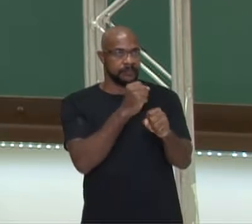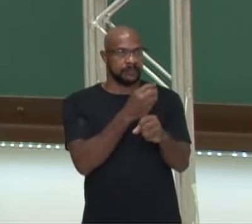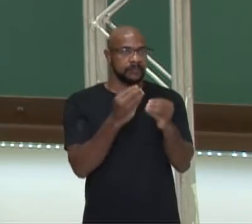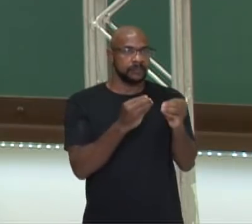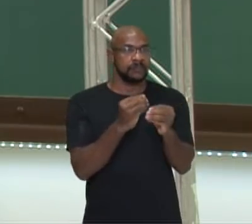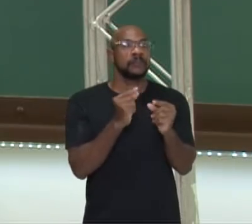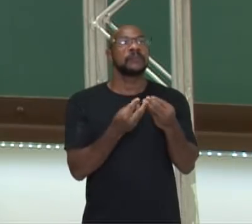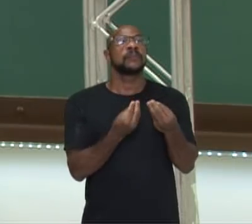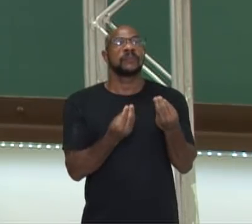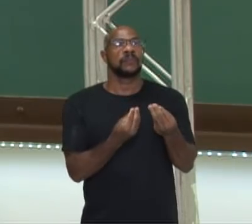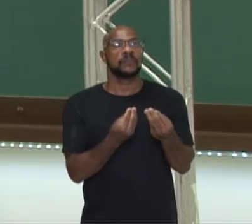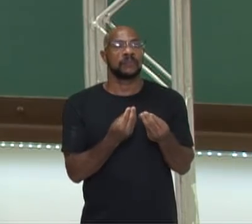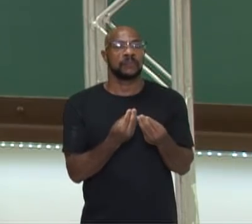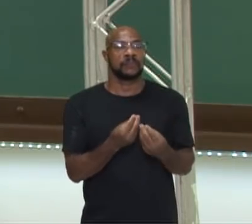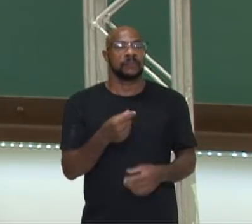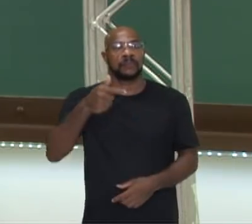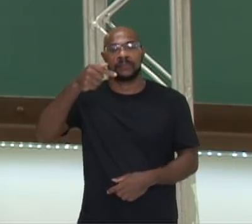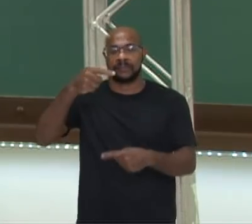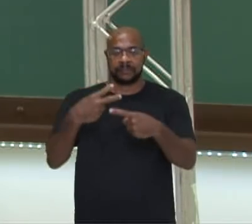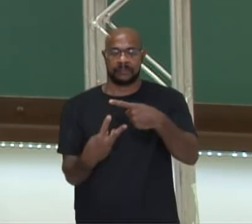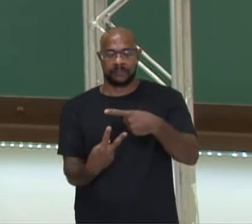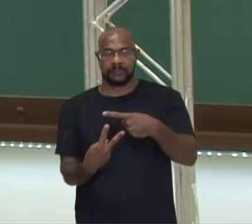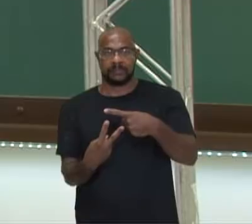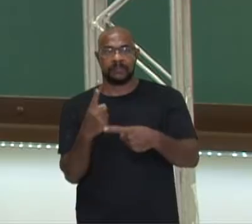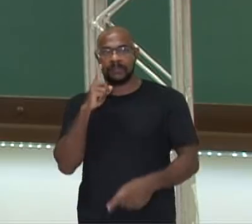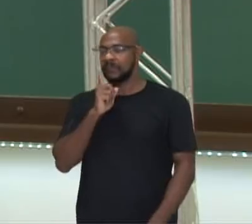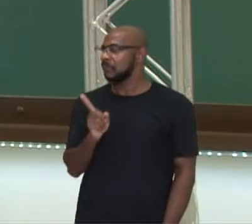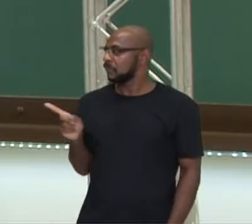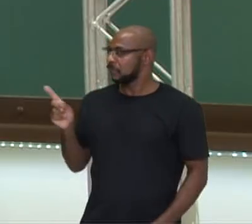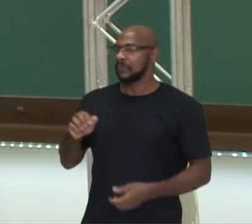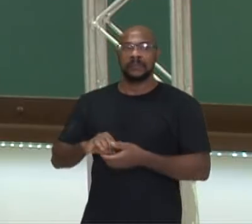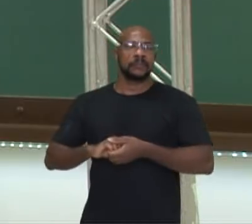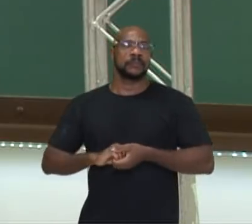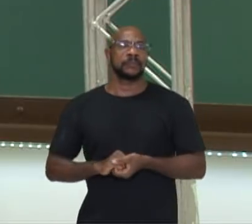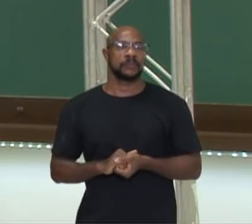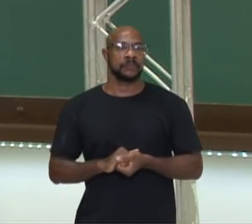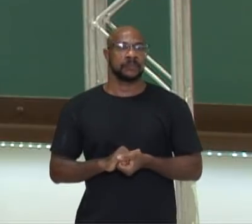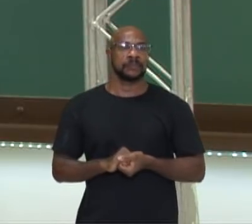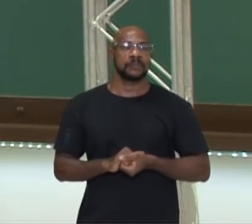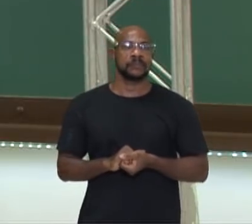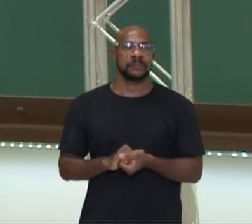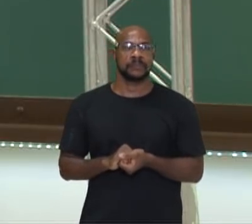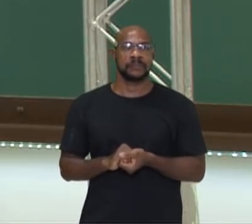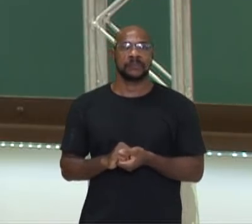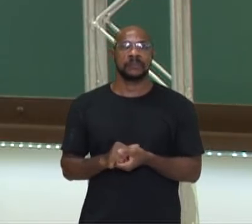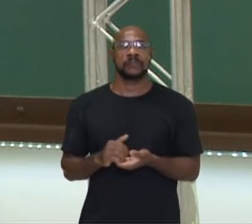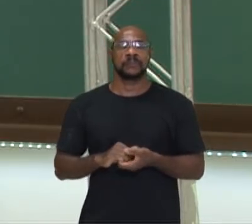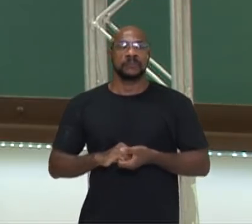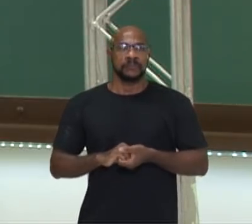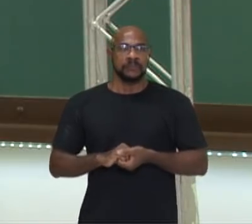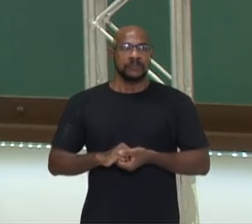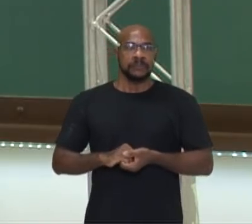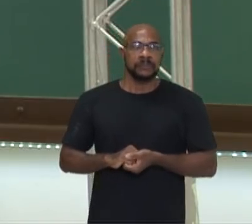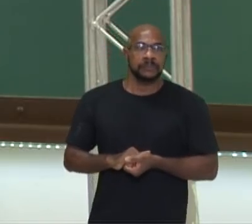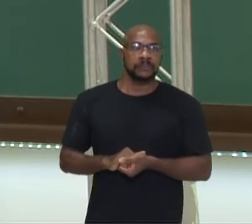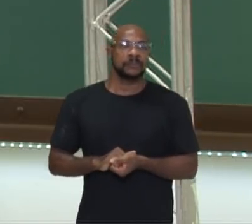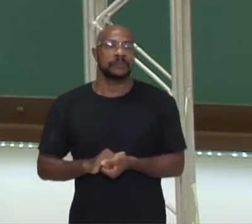dá 3. 3 vezes 2 é 6, para 7 sobra 1. 1 inteiro vira quantos décimos? 10